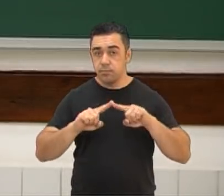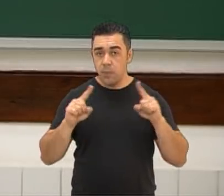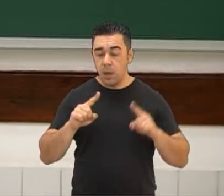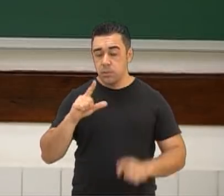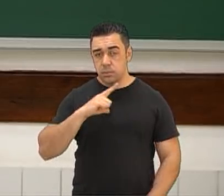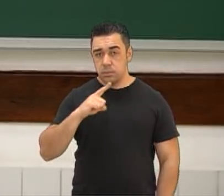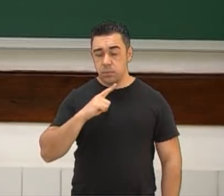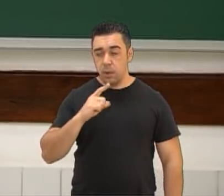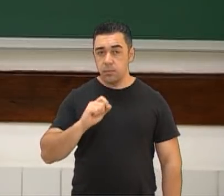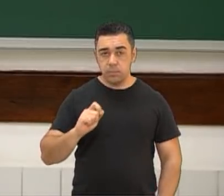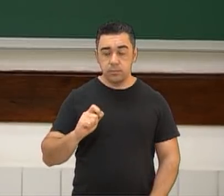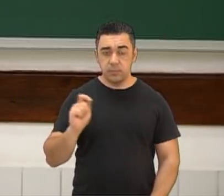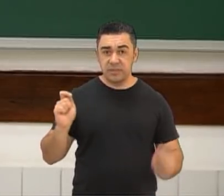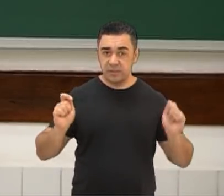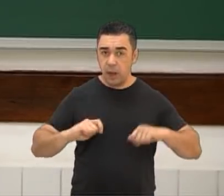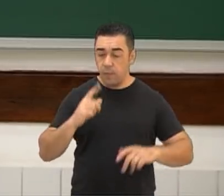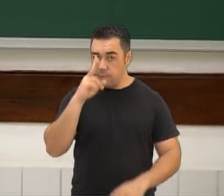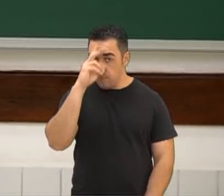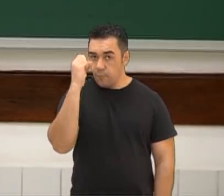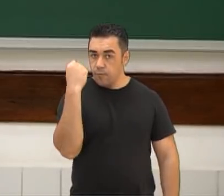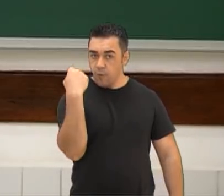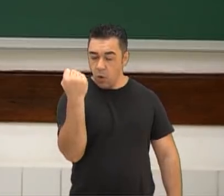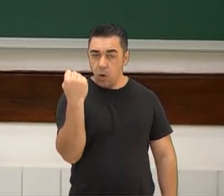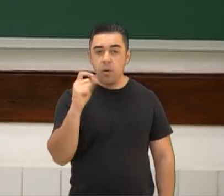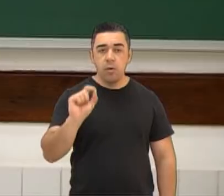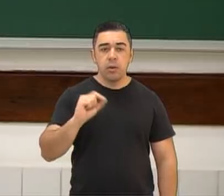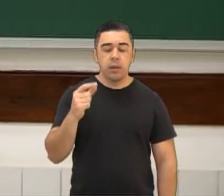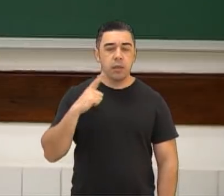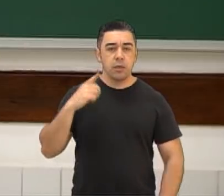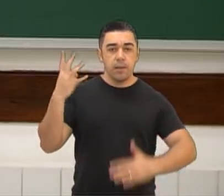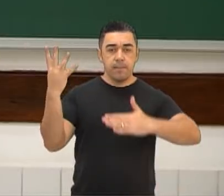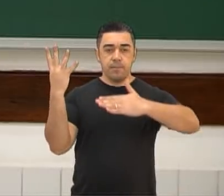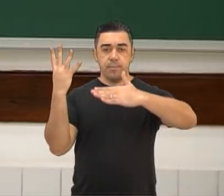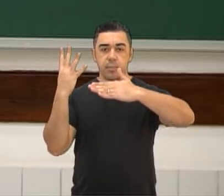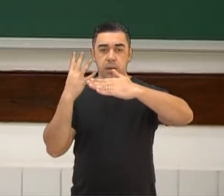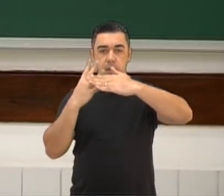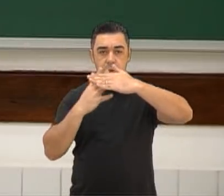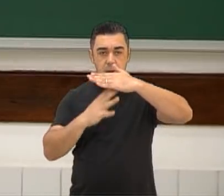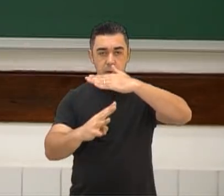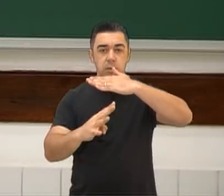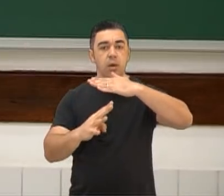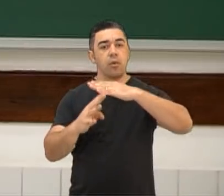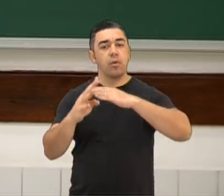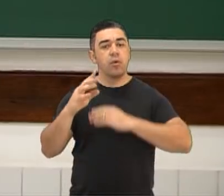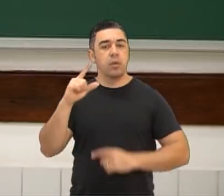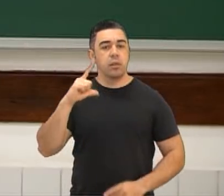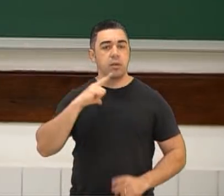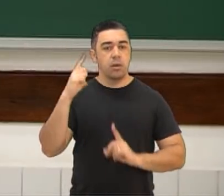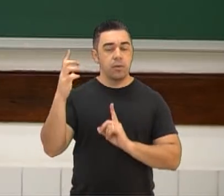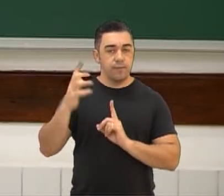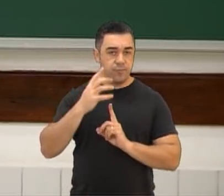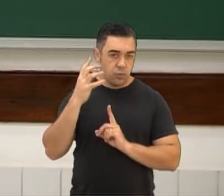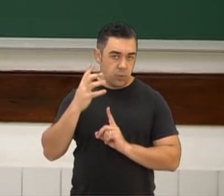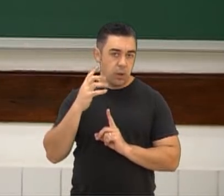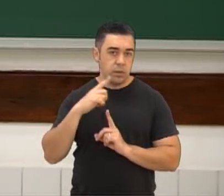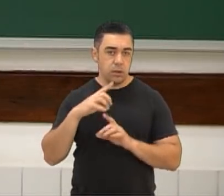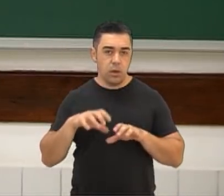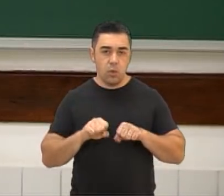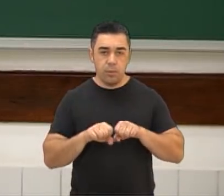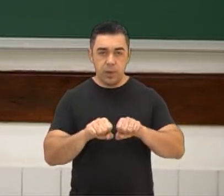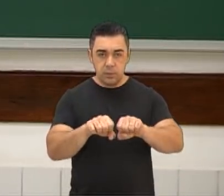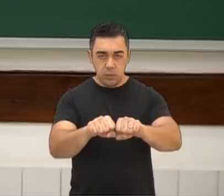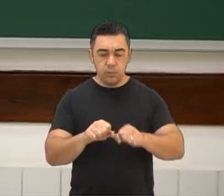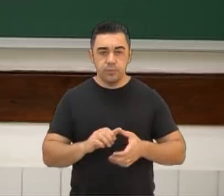de forma bem acentuada a presença dessa imigração e a influência dessa imigração na ocupação das